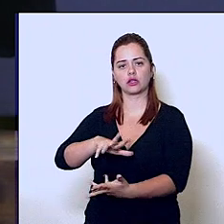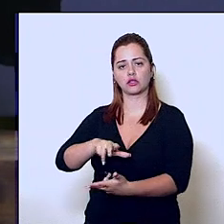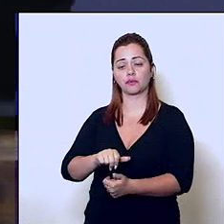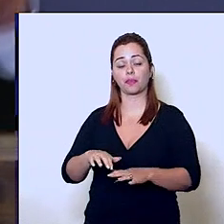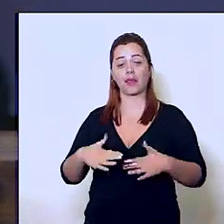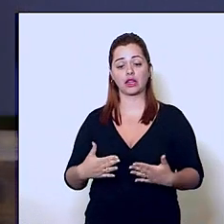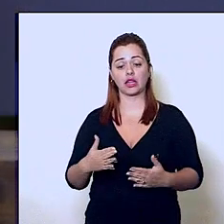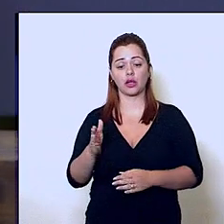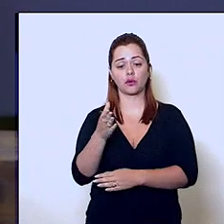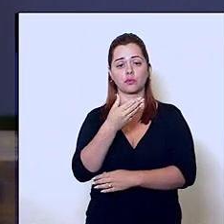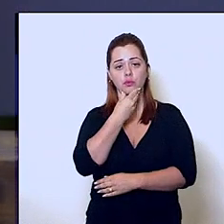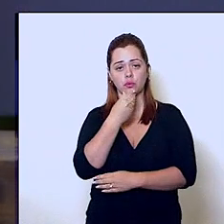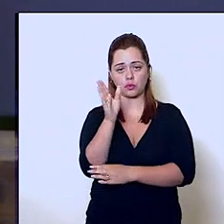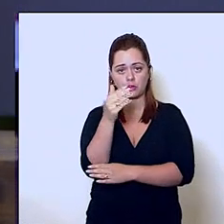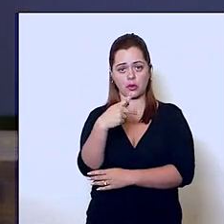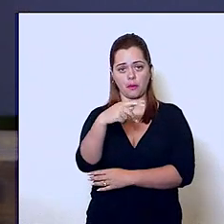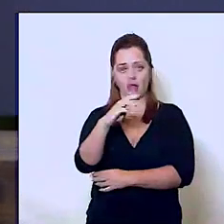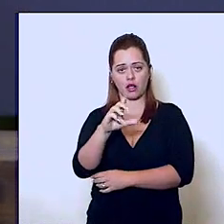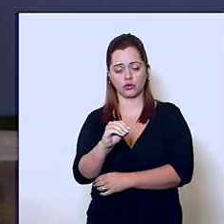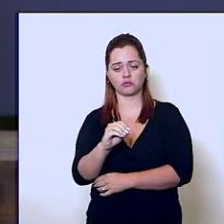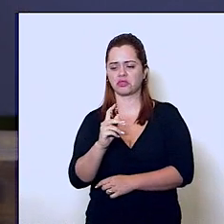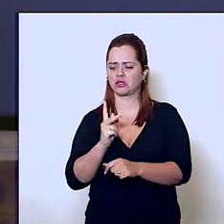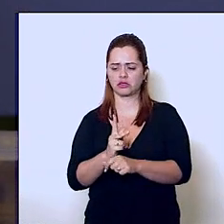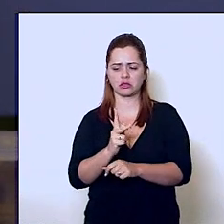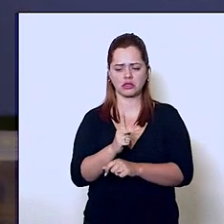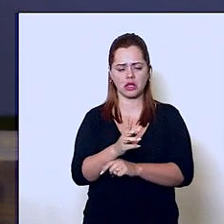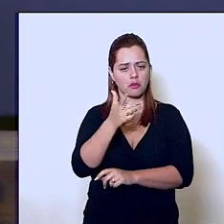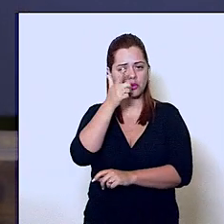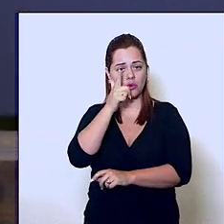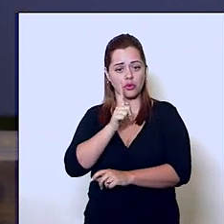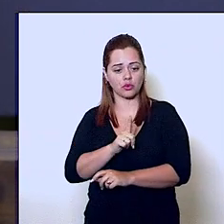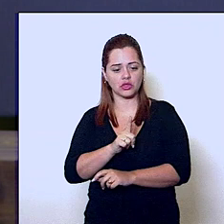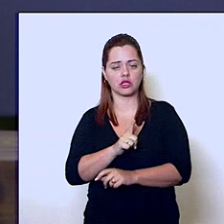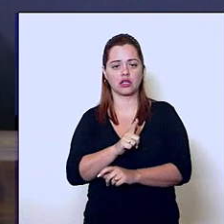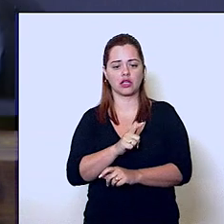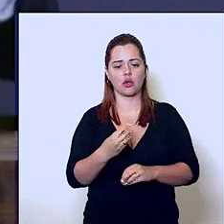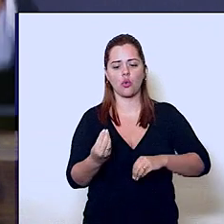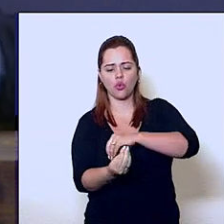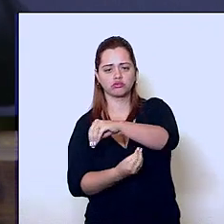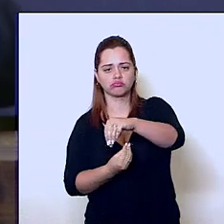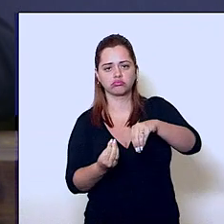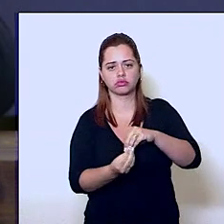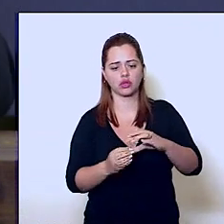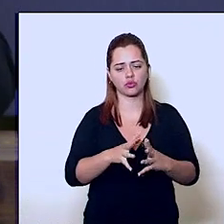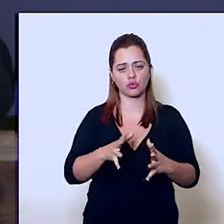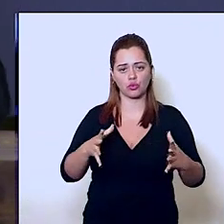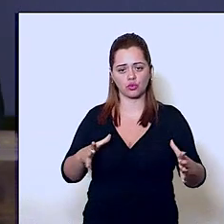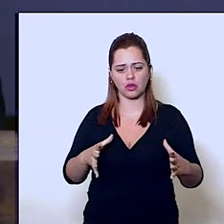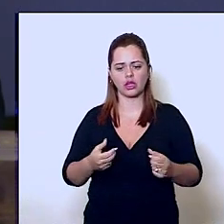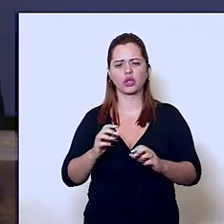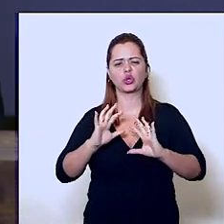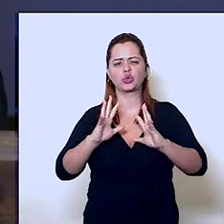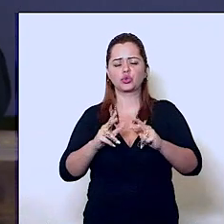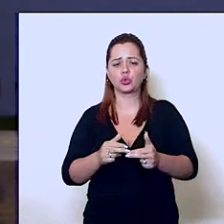toda essa envergadura, né, toda essa dimensão, todo esse peso